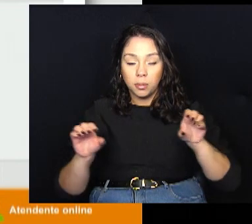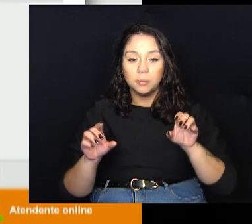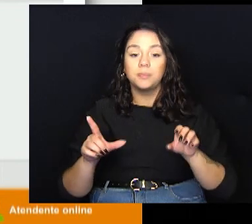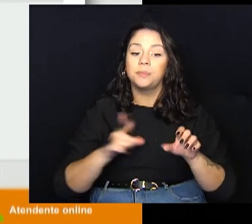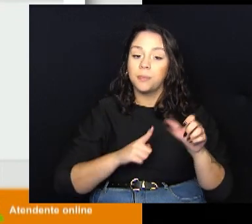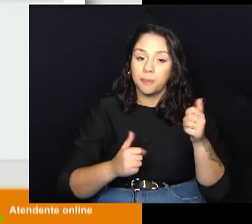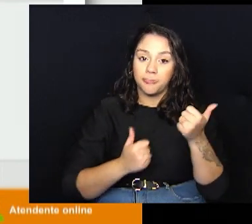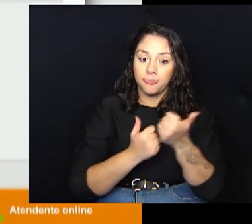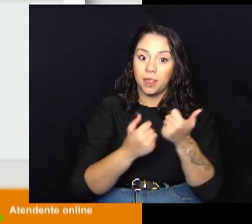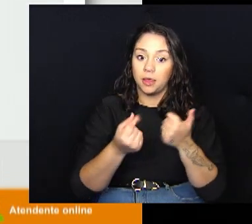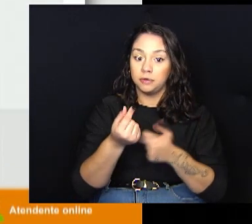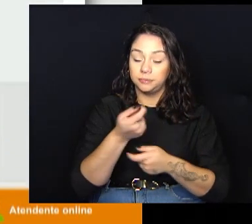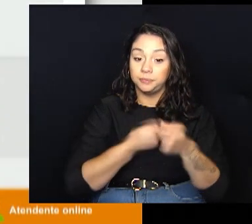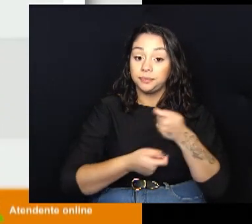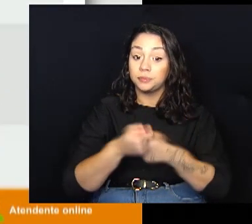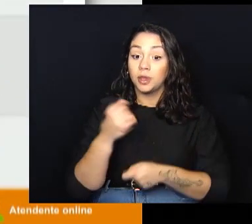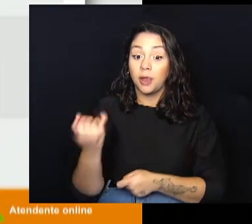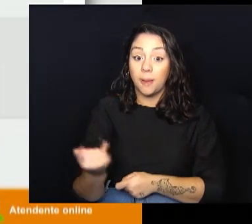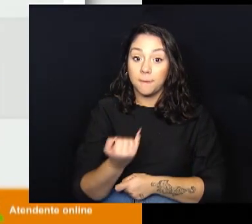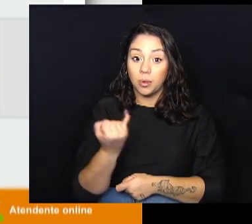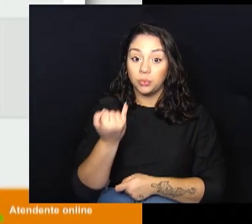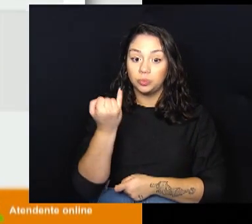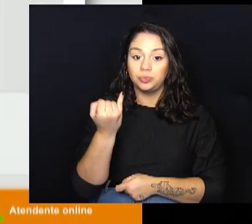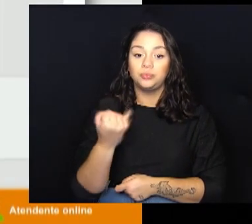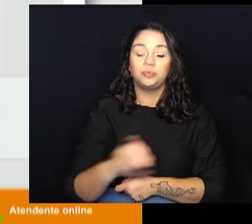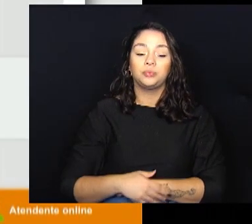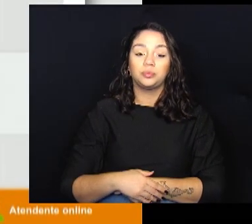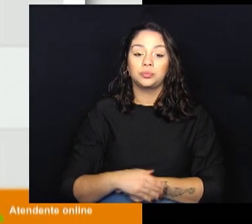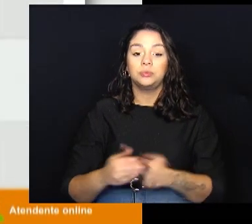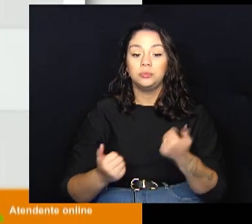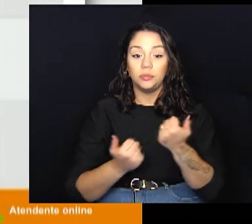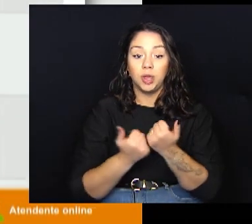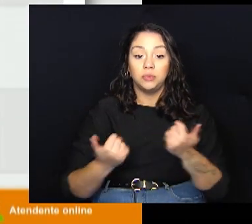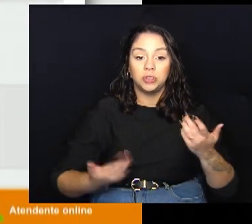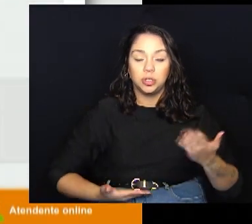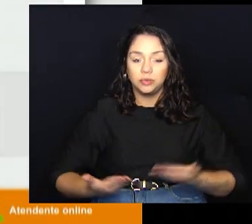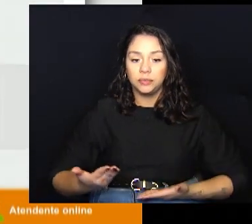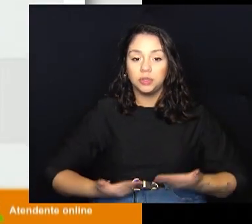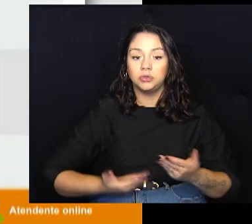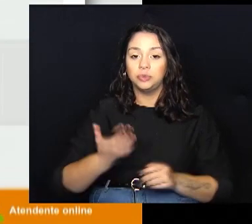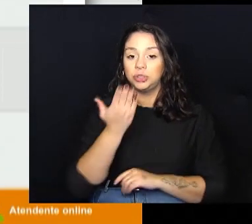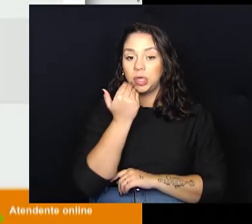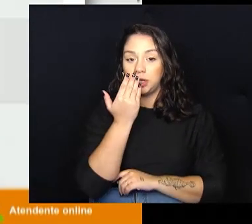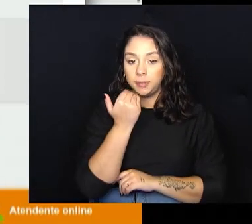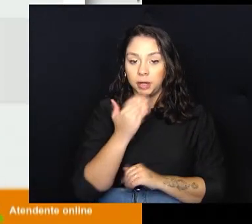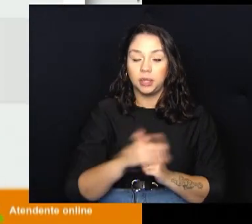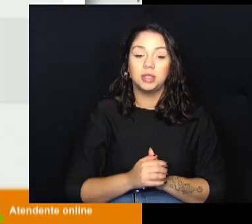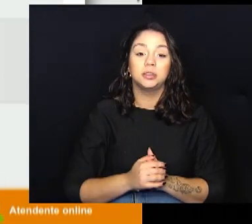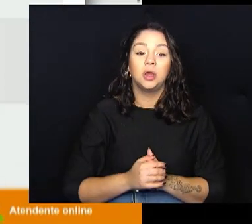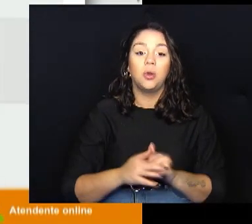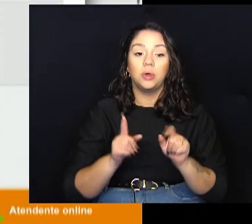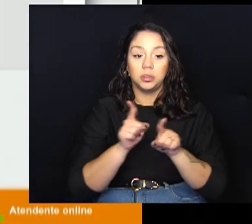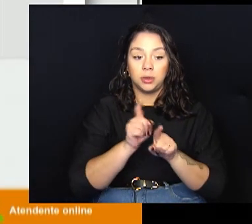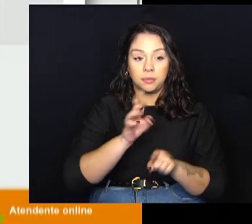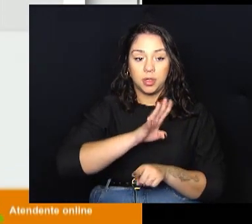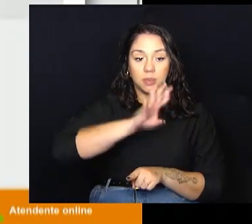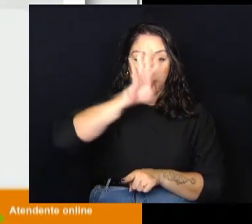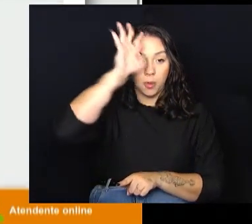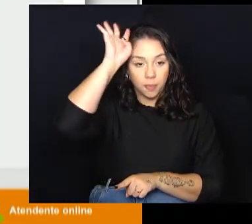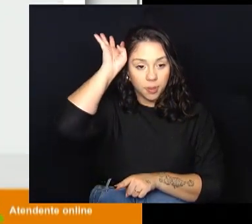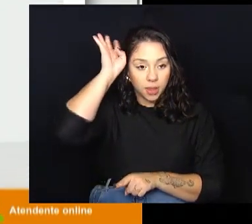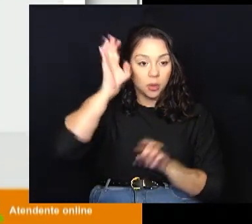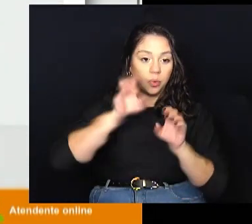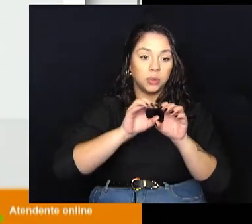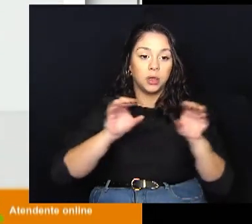financeiro vaga importantíssima em auxiliar no serviços de alimentação para bombeiro hidráulico para